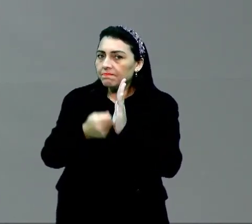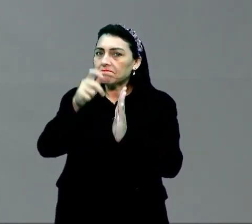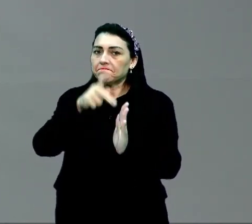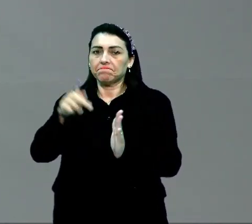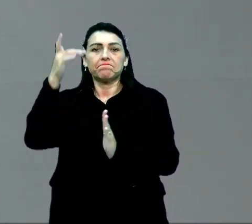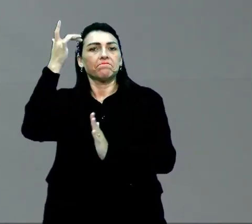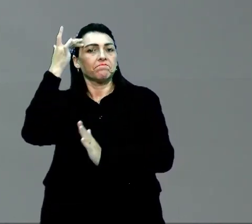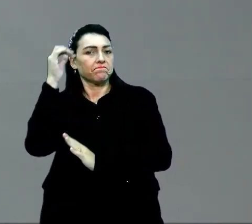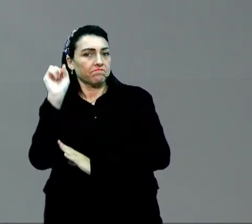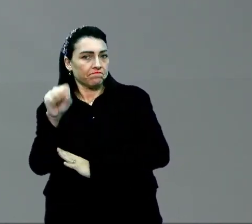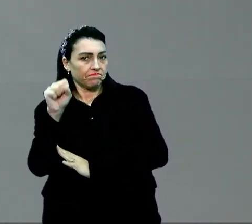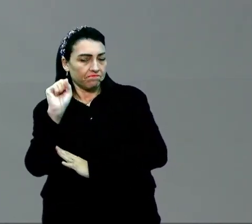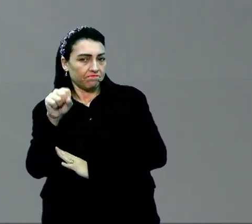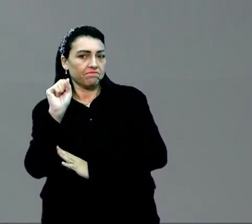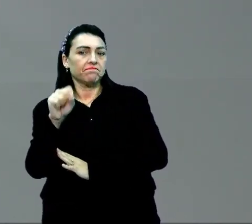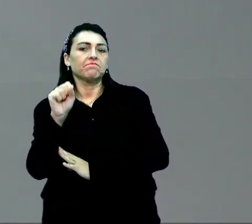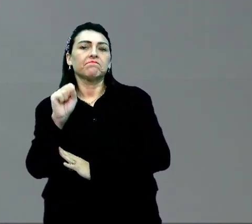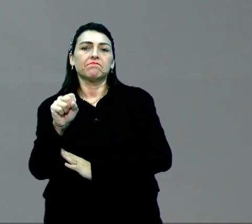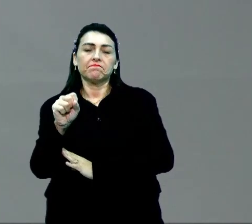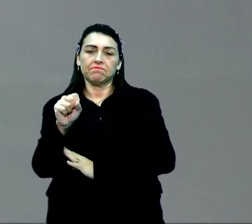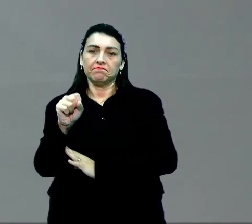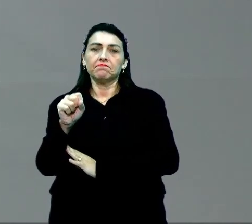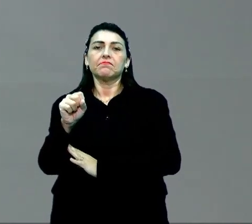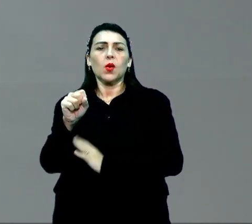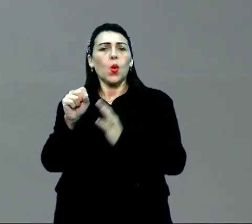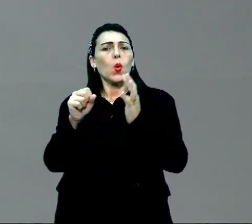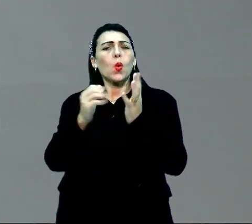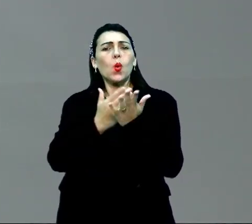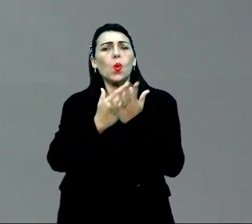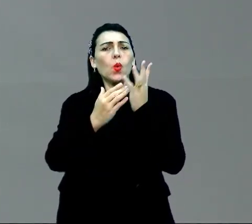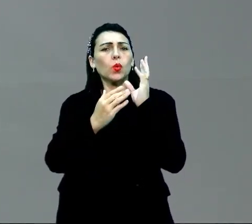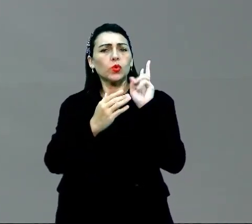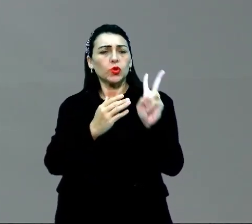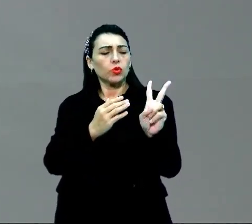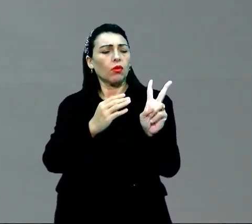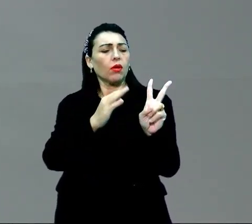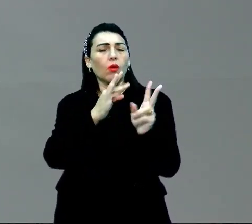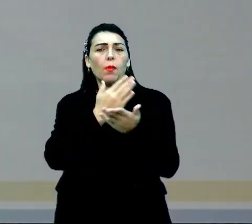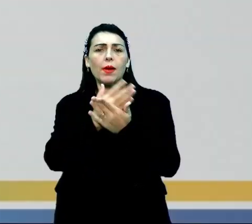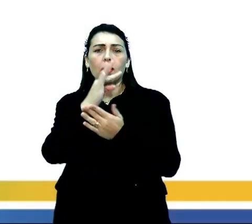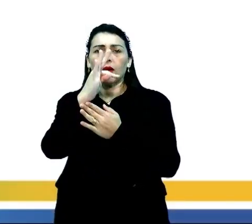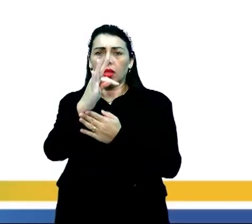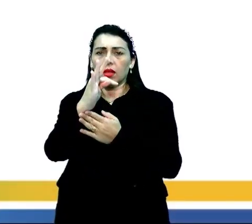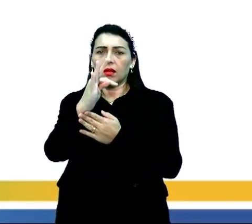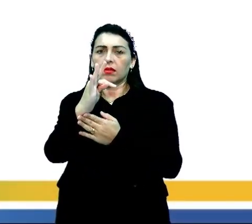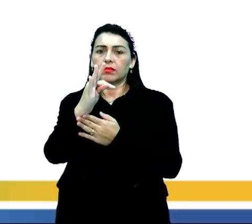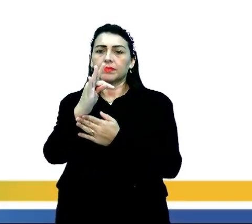acho que é. O tema começa com T, tese começa com T. Vamos descobrir.